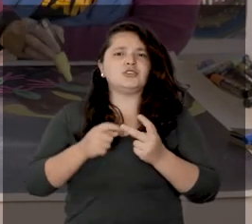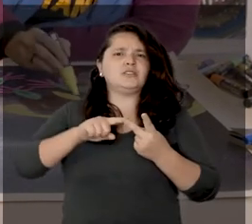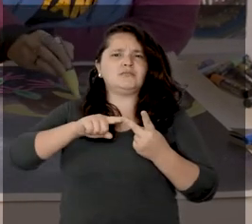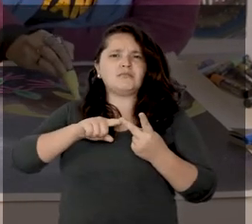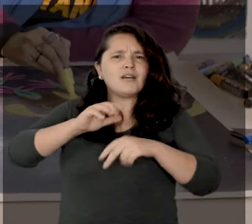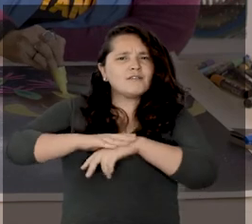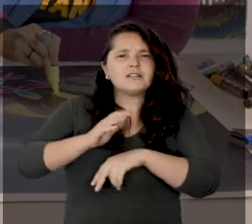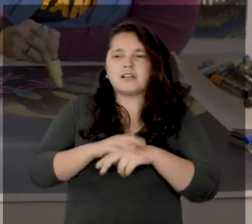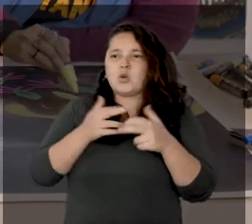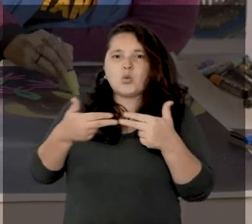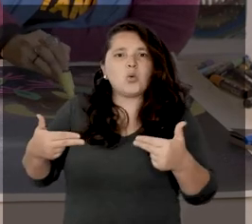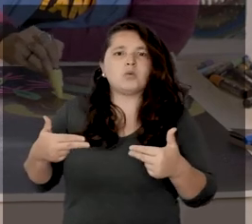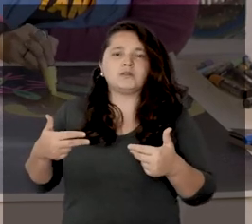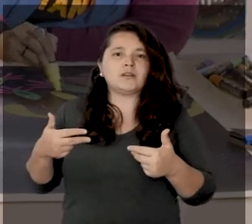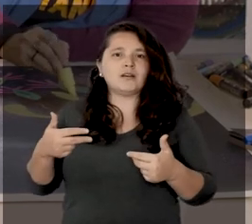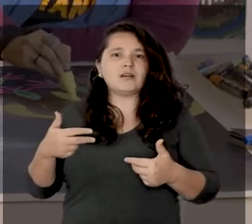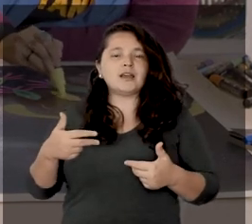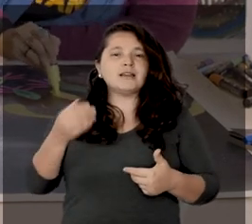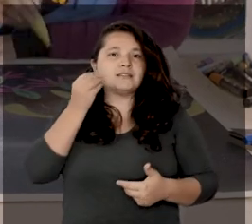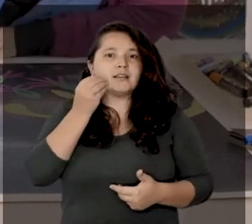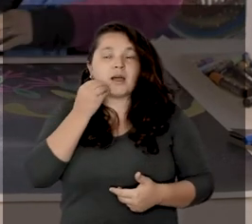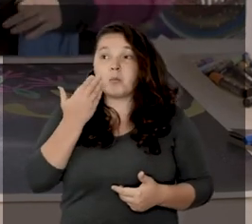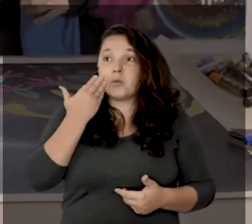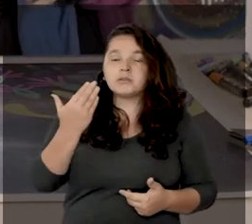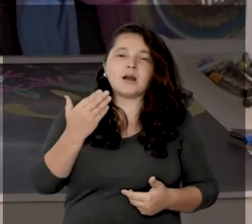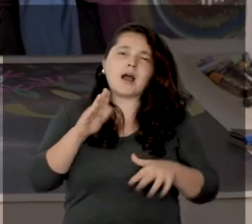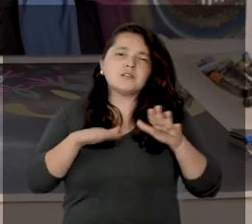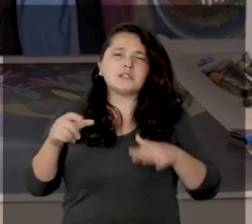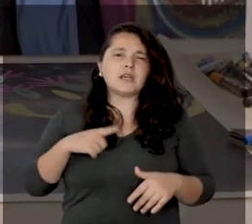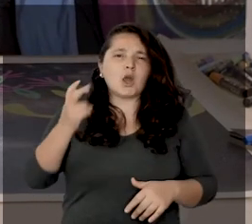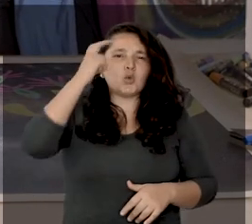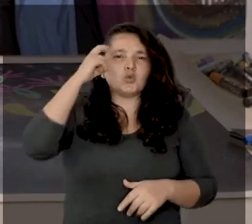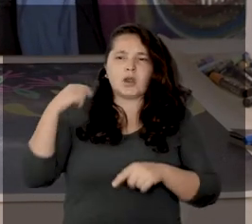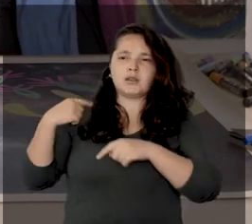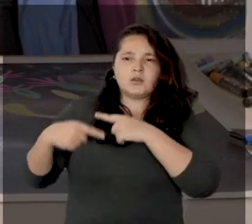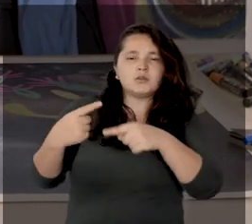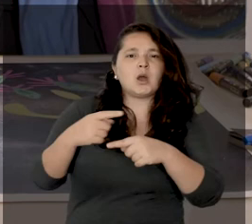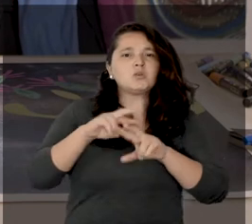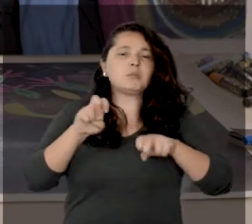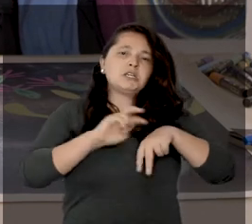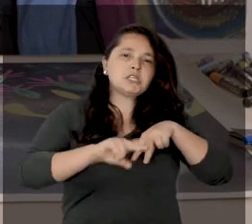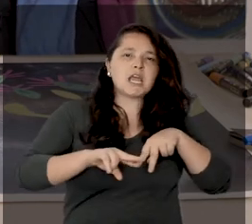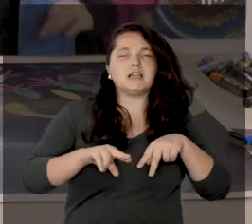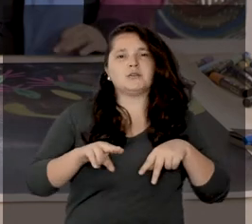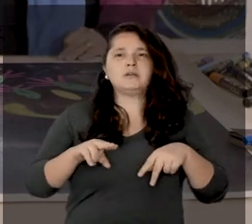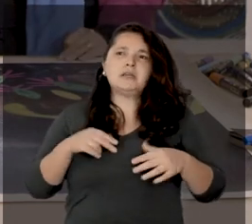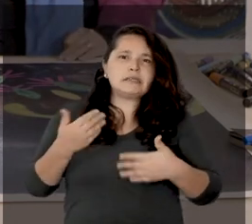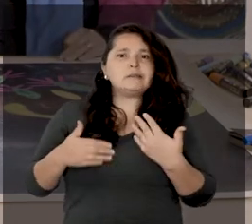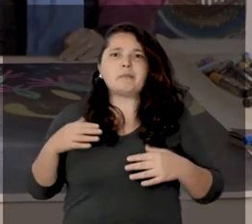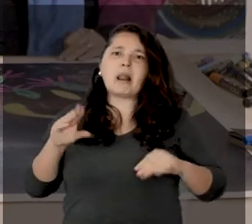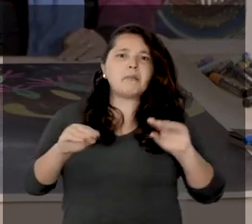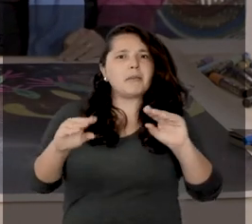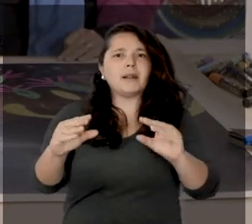como, né, a situação mesmo, a condição do gênero nas culturas tradicionais, blá, blá, blá. Né? Então, a arte é